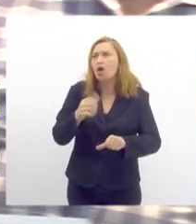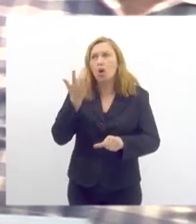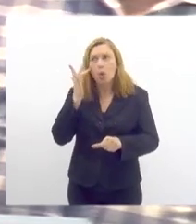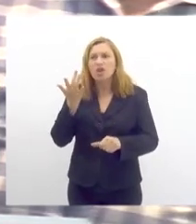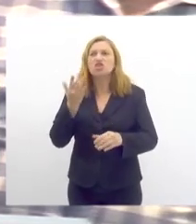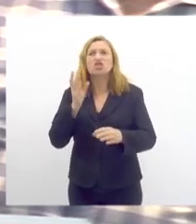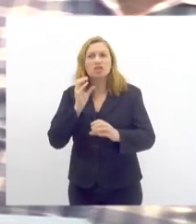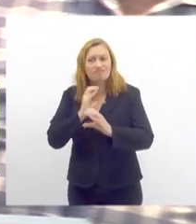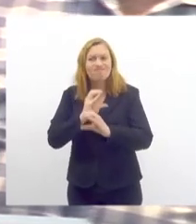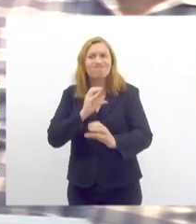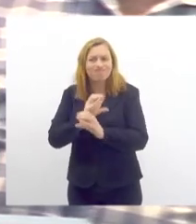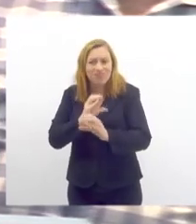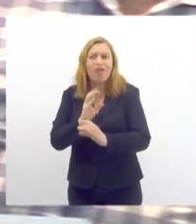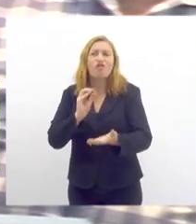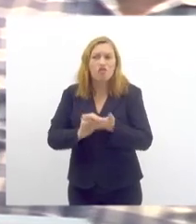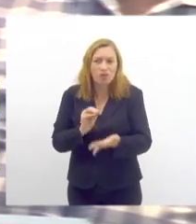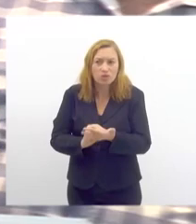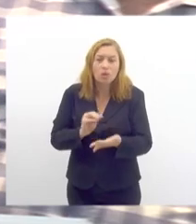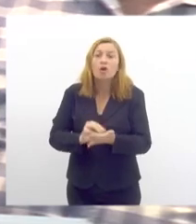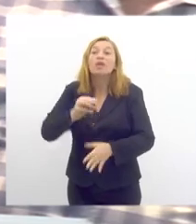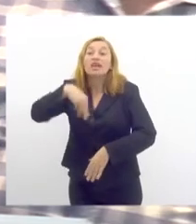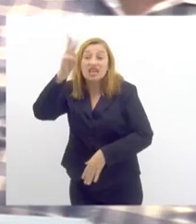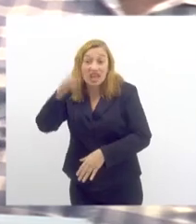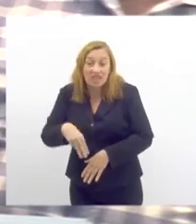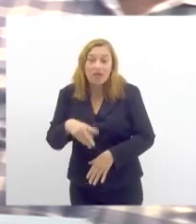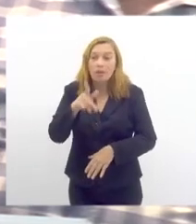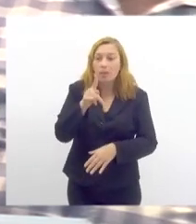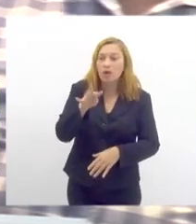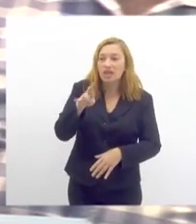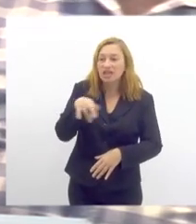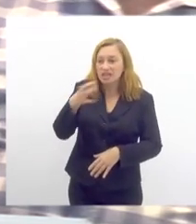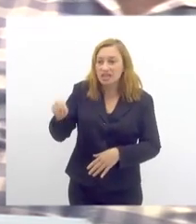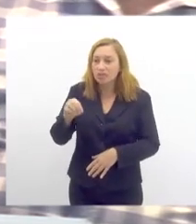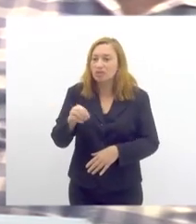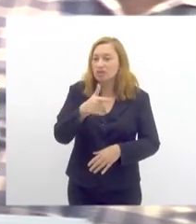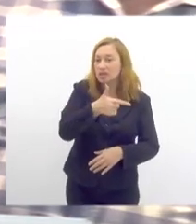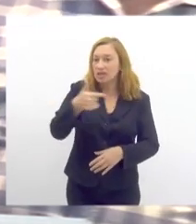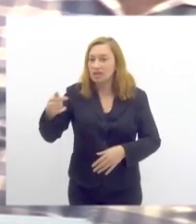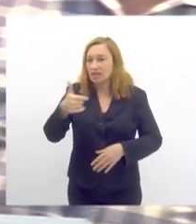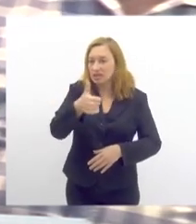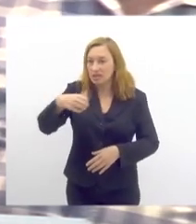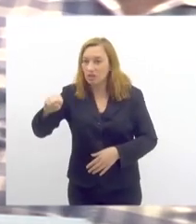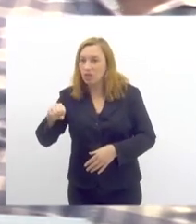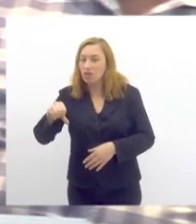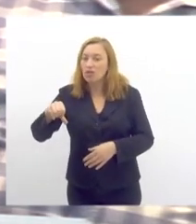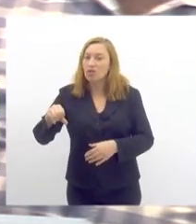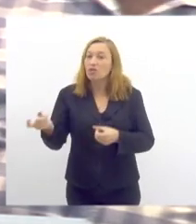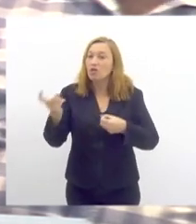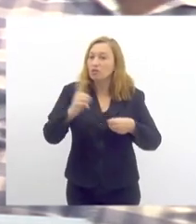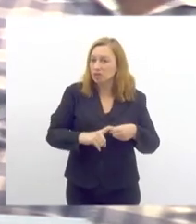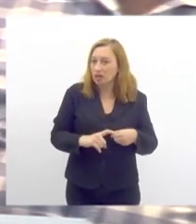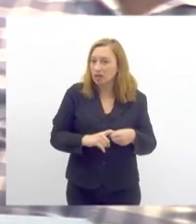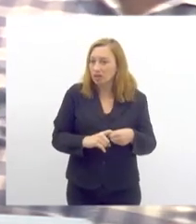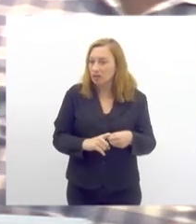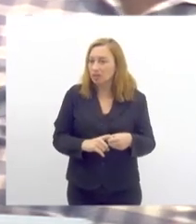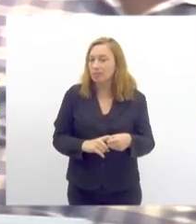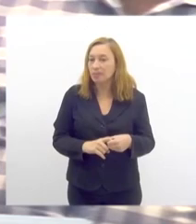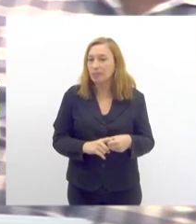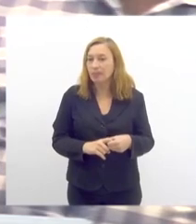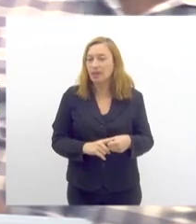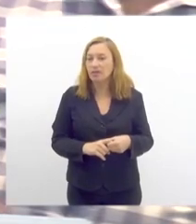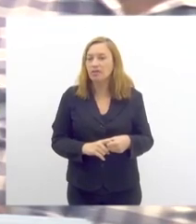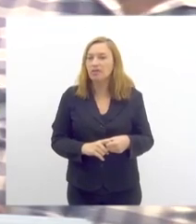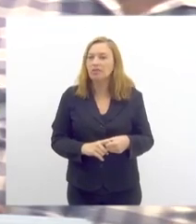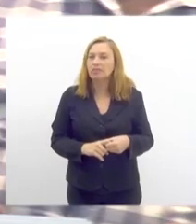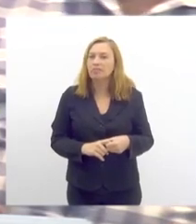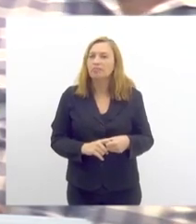comunicação. Porque quem fez a progressão 17 a 19 voltar... Ó, vou pedir novamente, pelo amor de Deus. 17... Se a